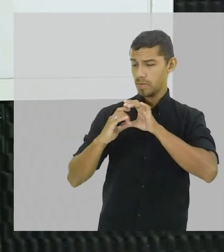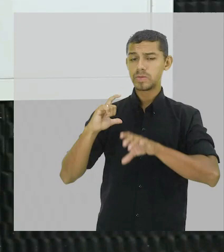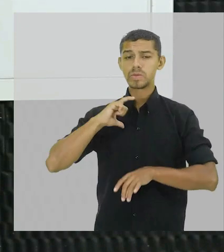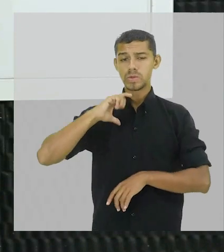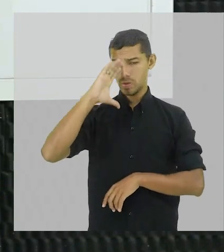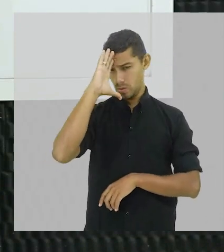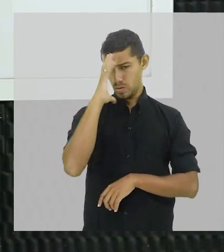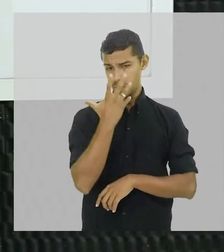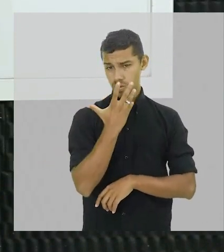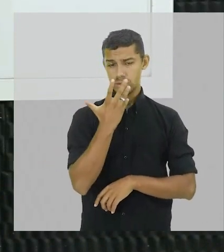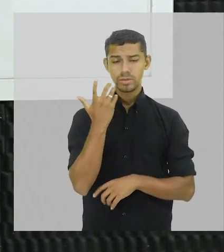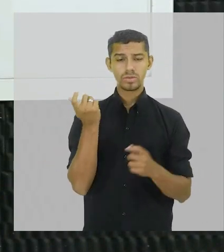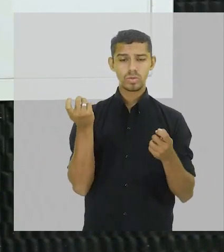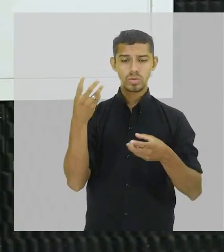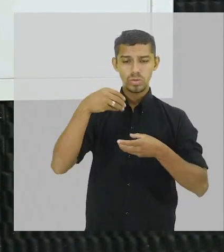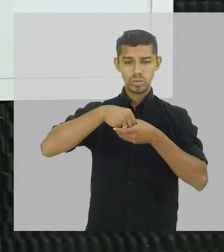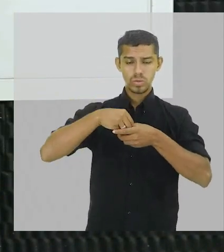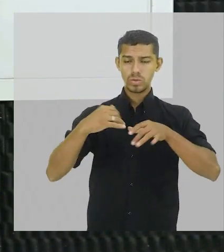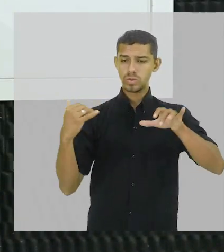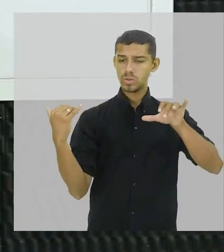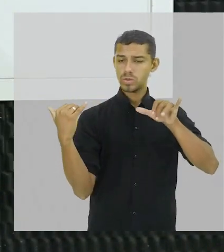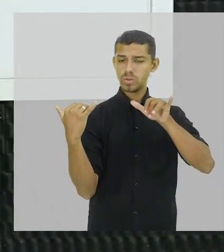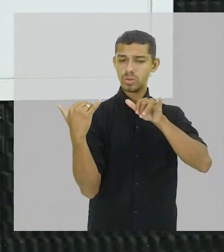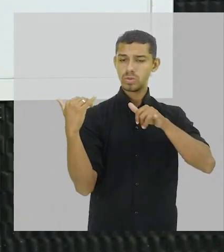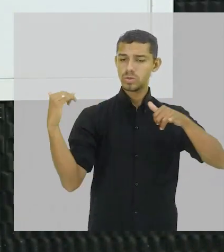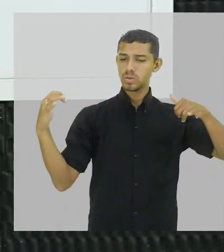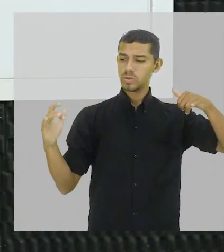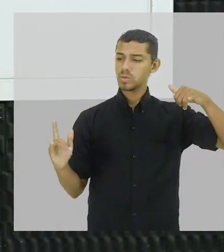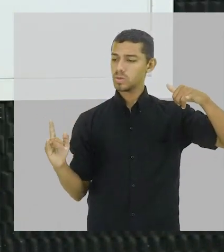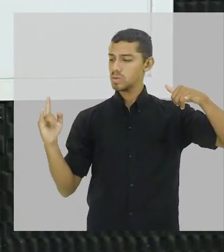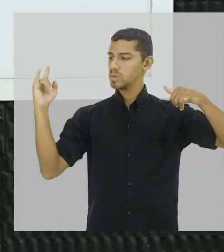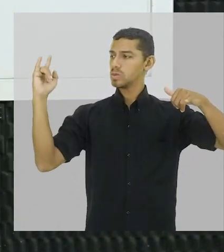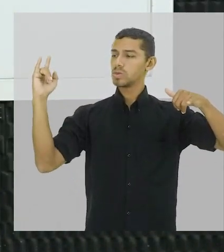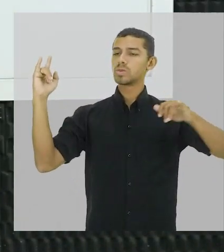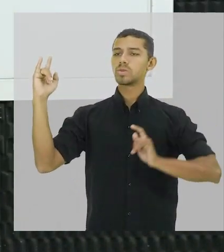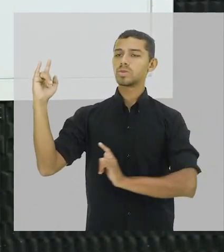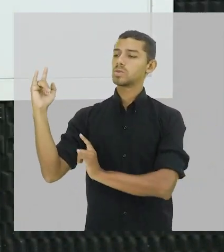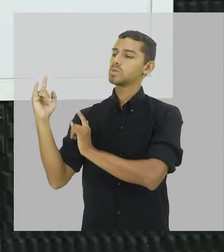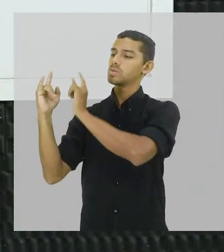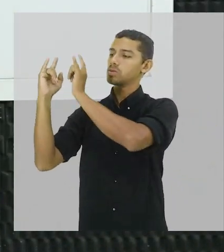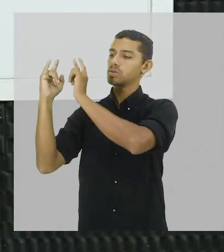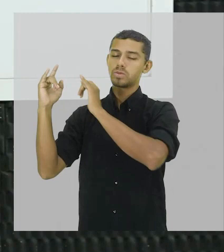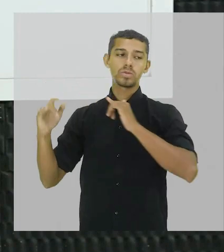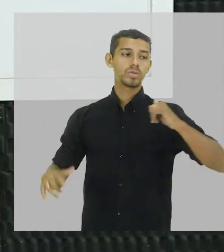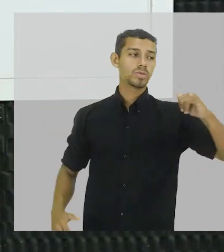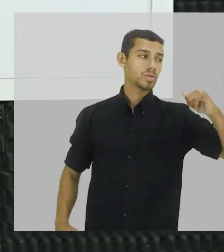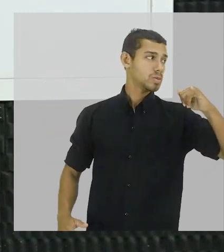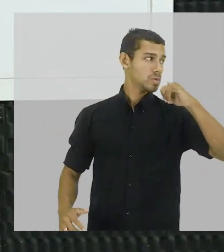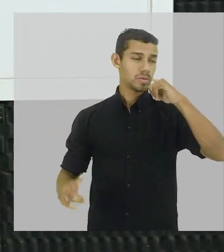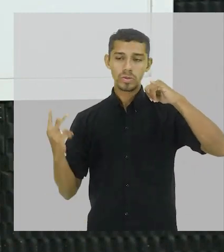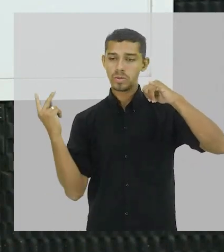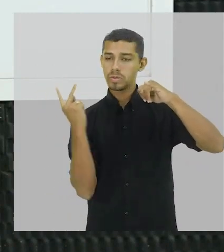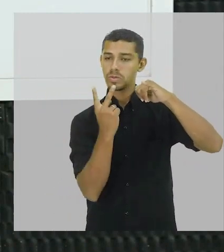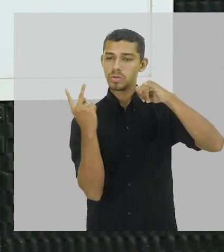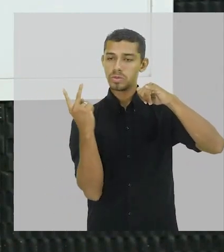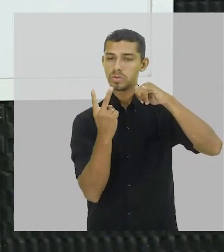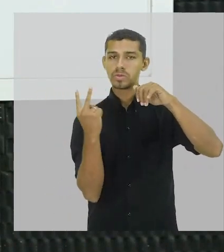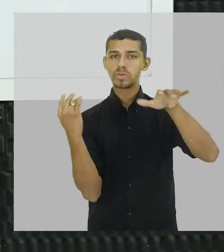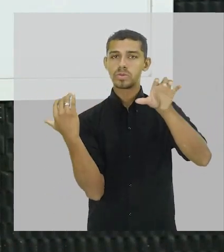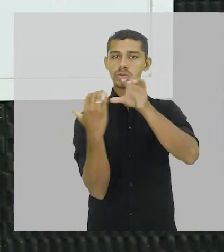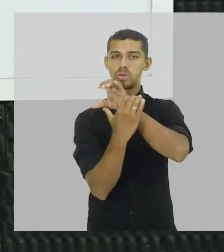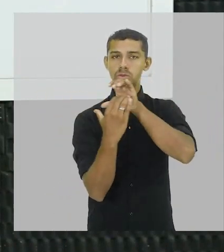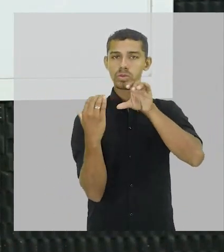acontece entre o avião e a torre, certo? E a torre. Então nós temos